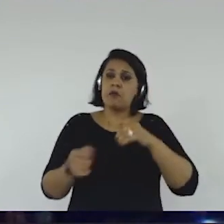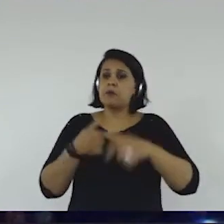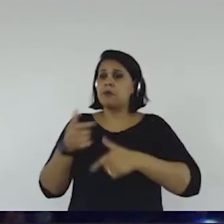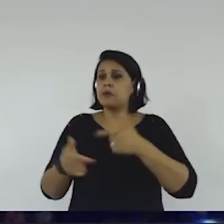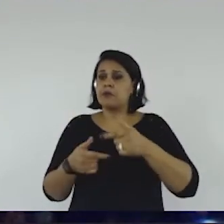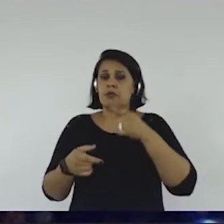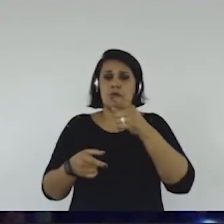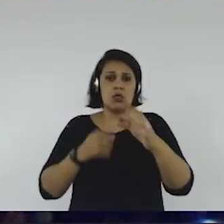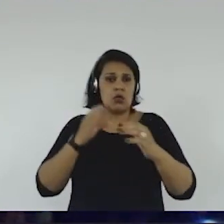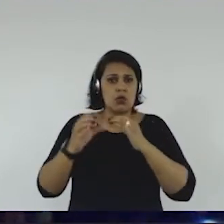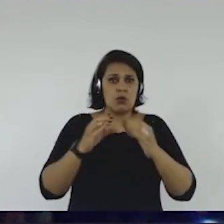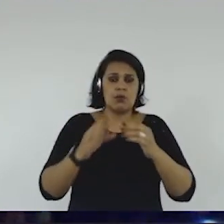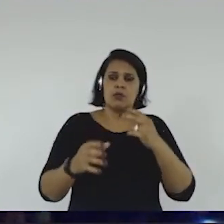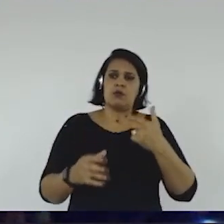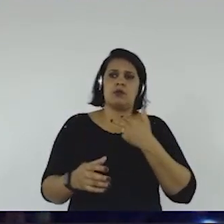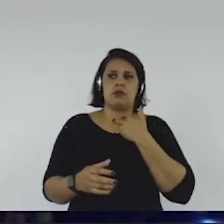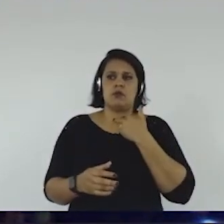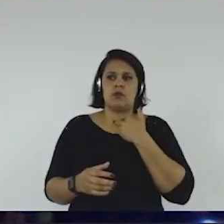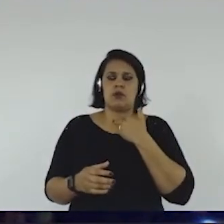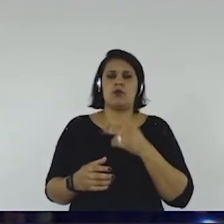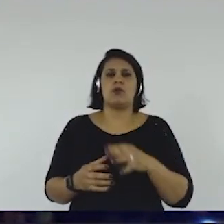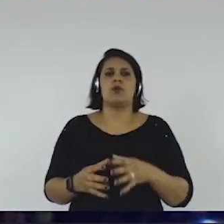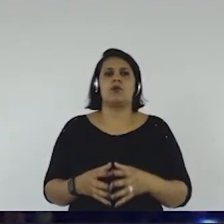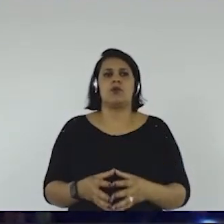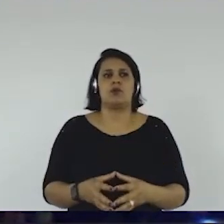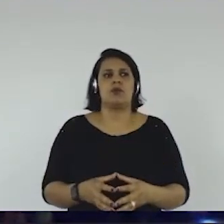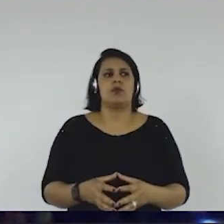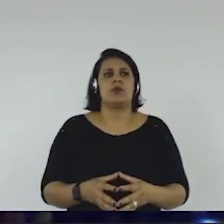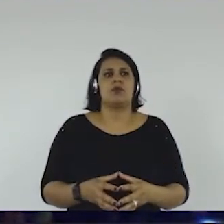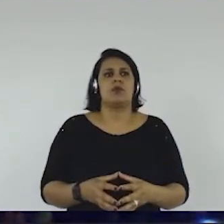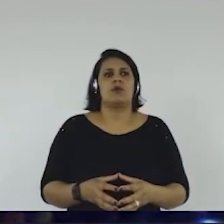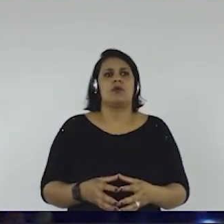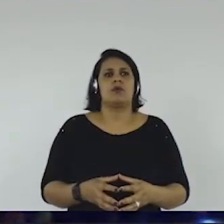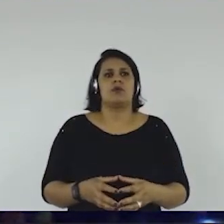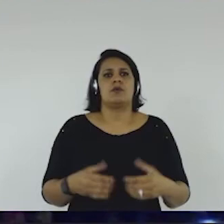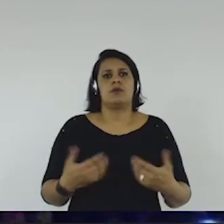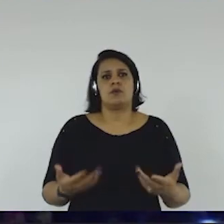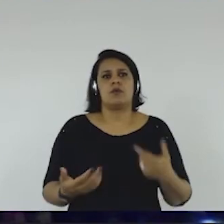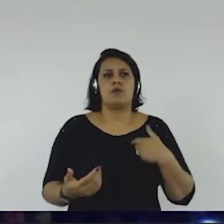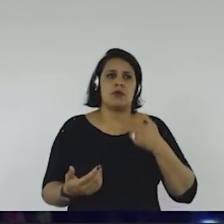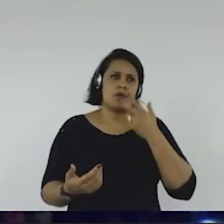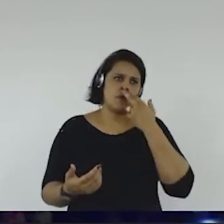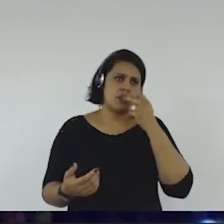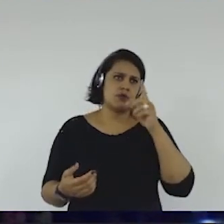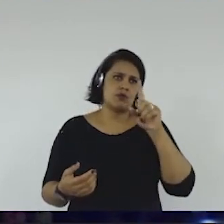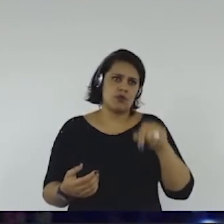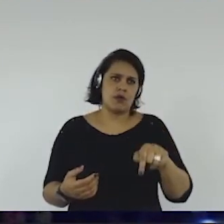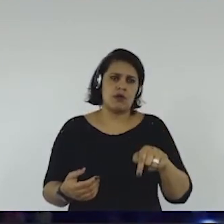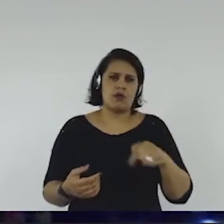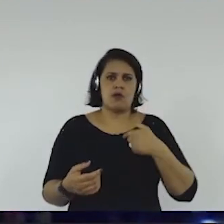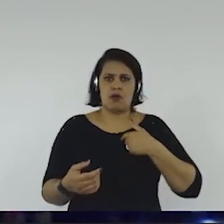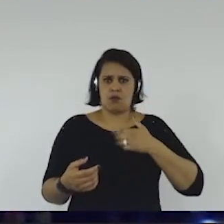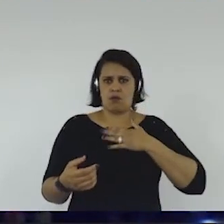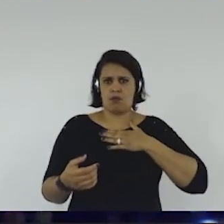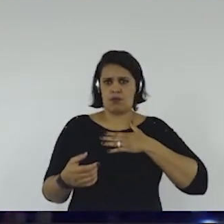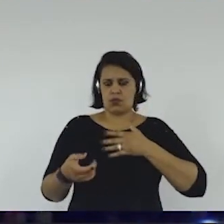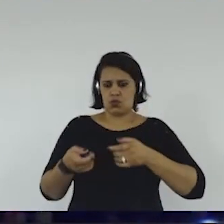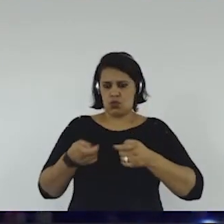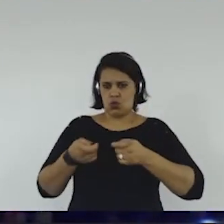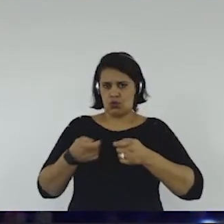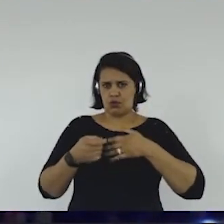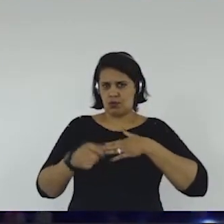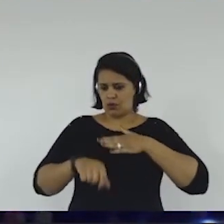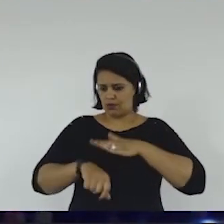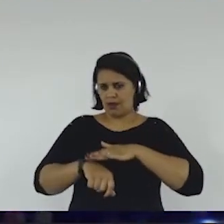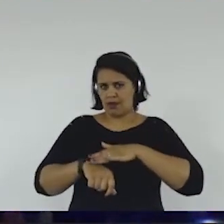de comunicar bem isso para os seus usuários. Eu vejo que já, pelo menos pelo meu controle aqui,